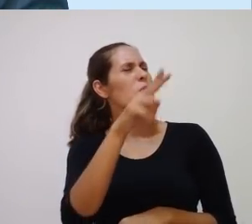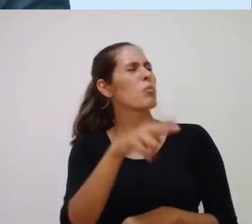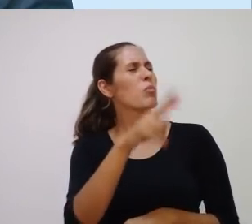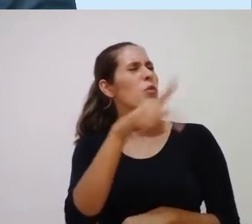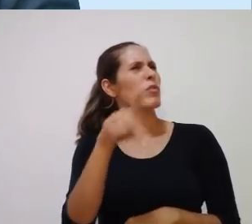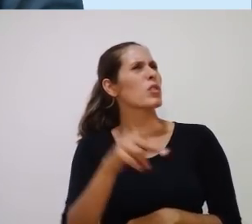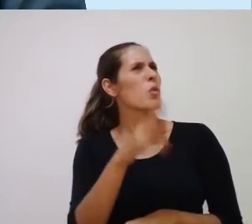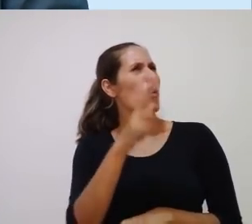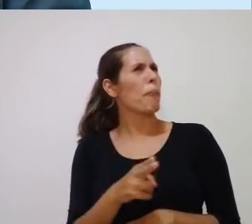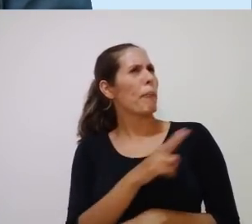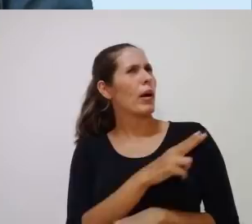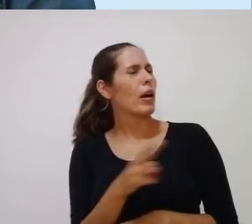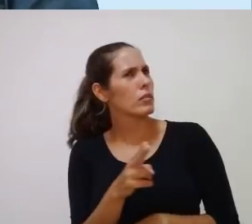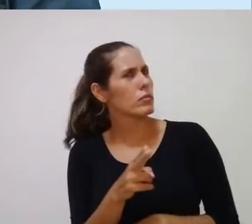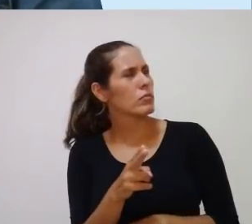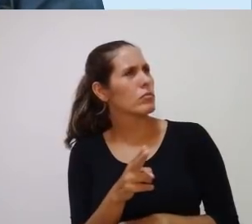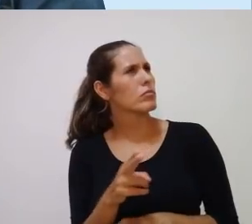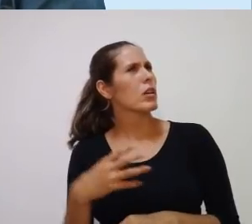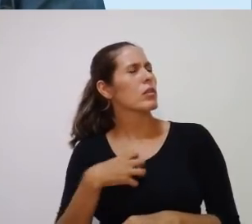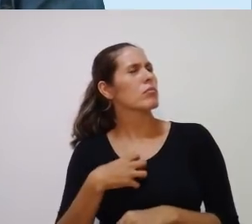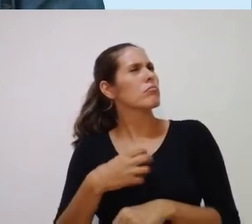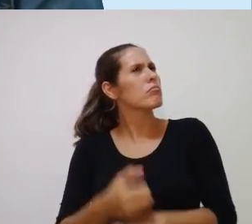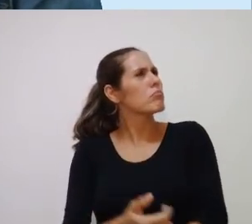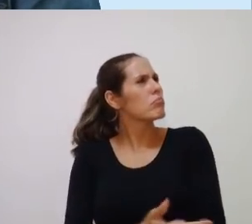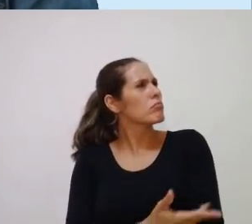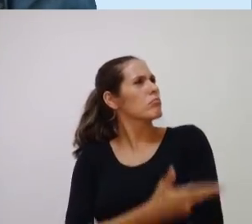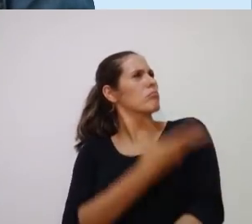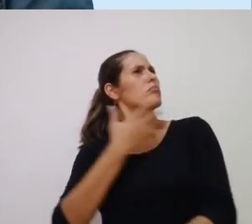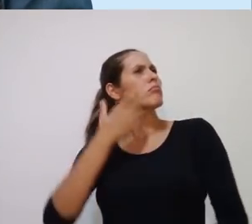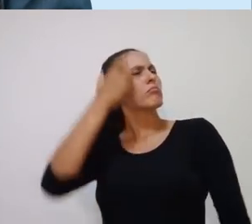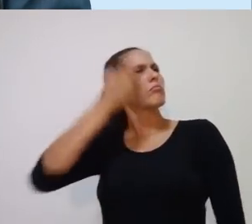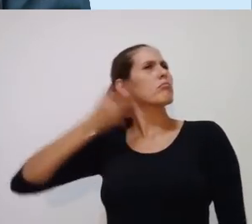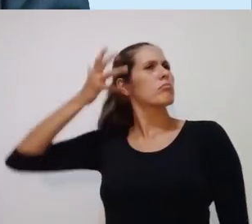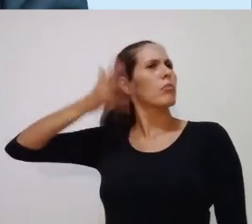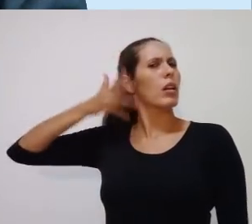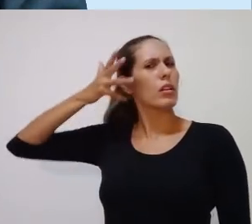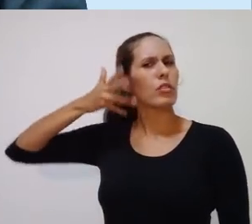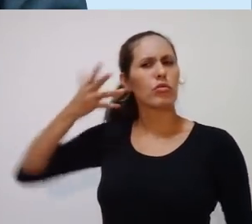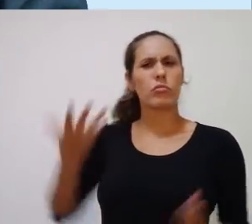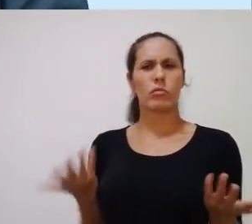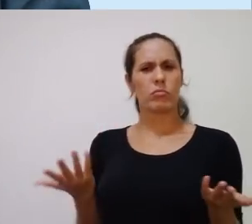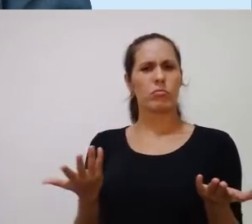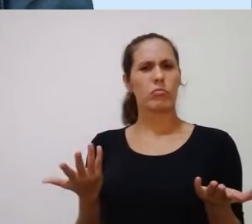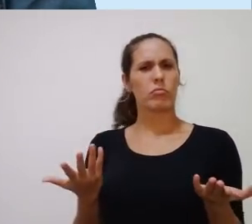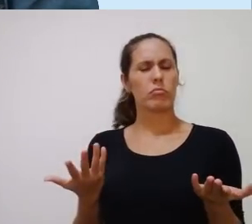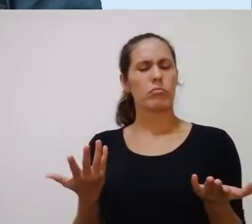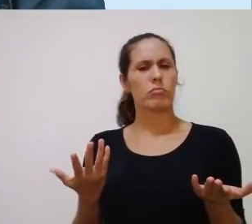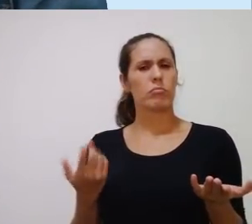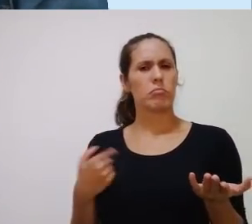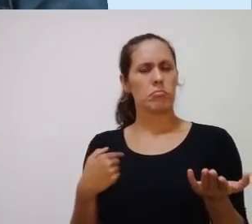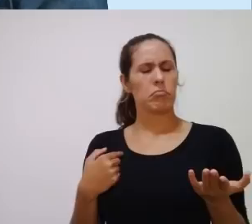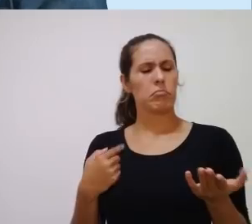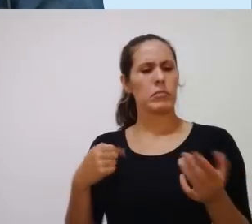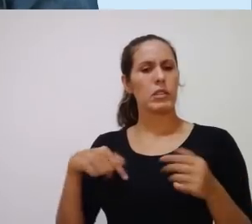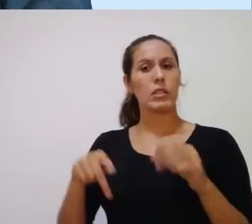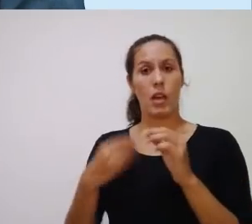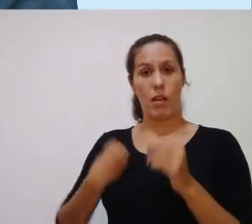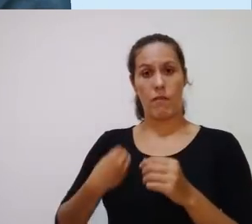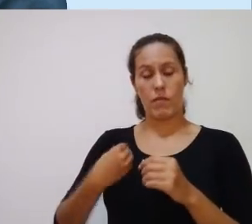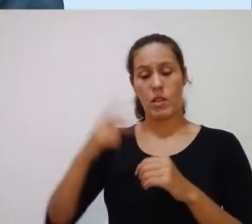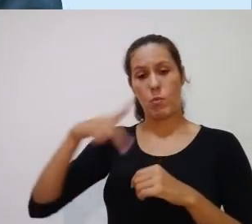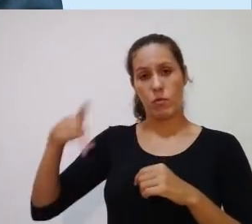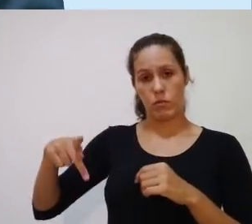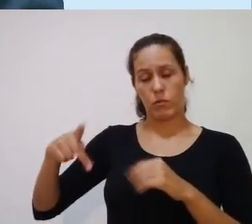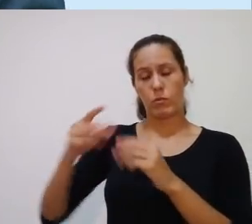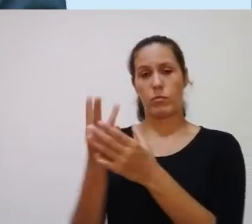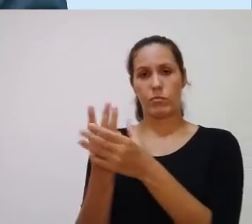está causando tanta emoção no palestrante, o professor doutor Miranda, que é professor da Universidade Rural de Pernambuco?